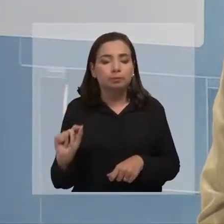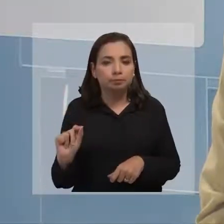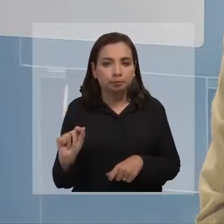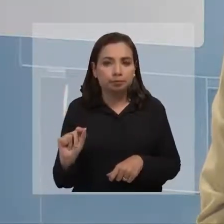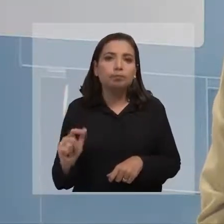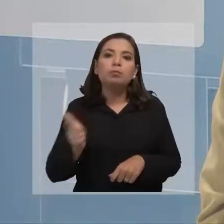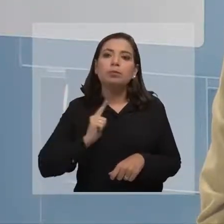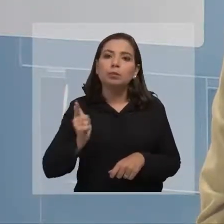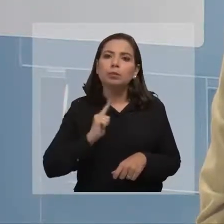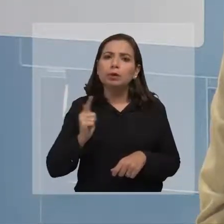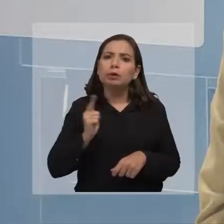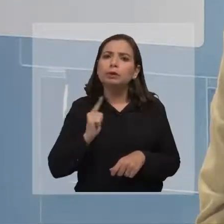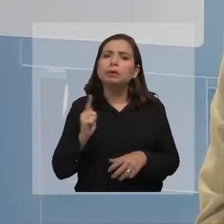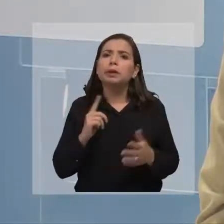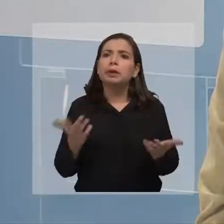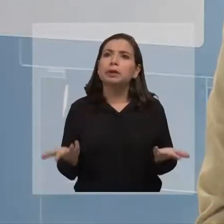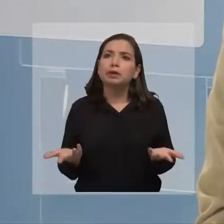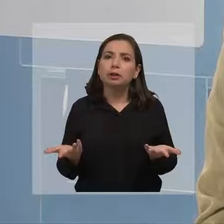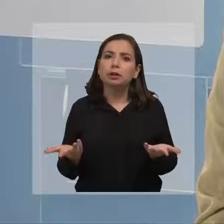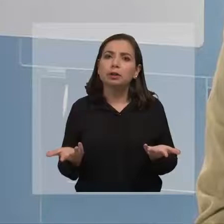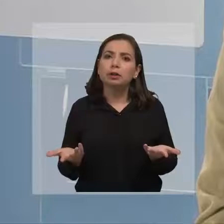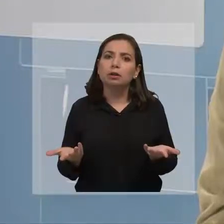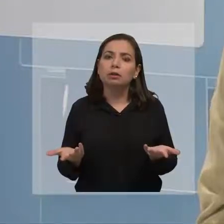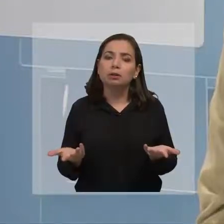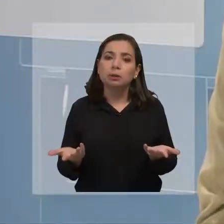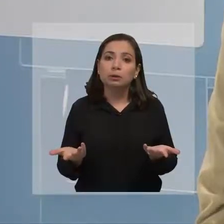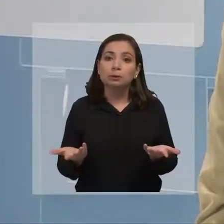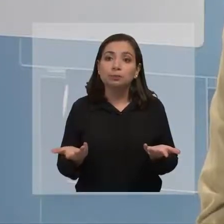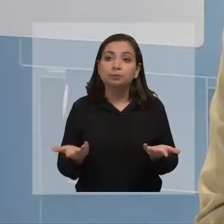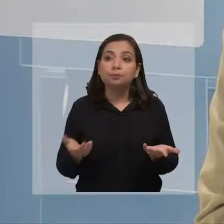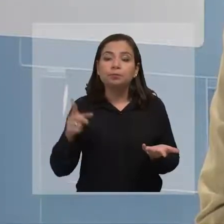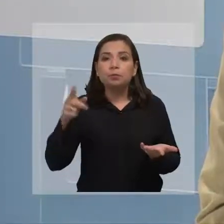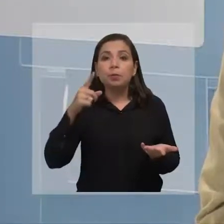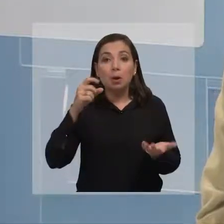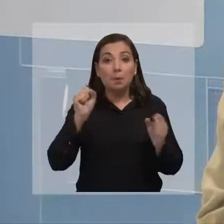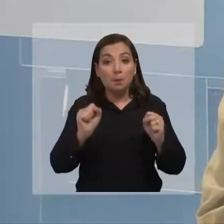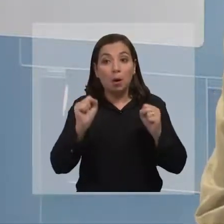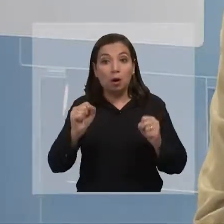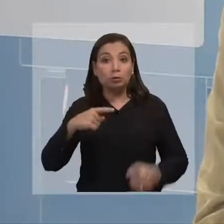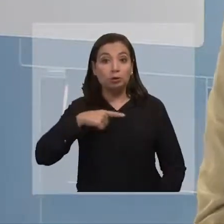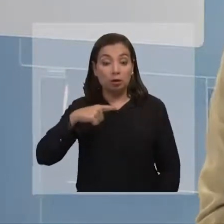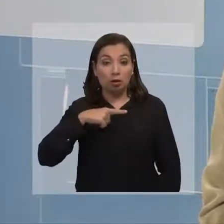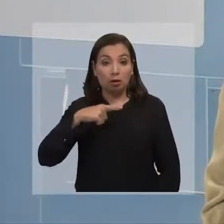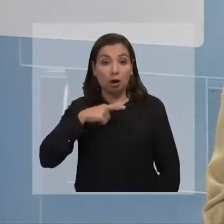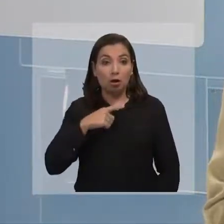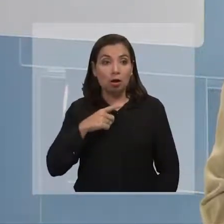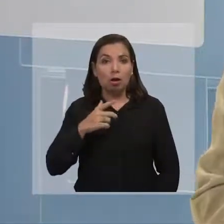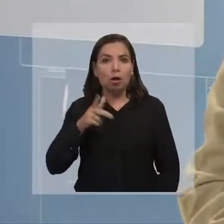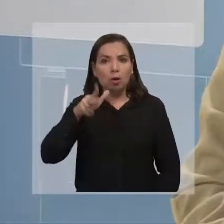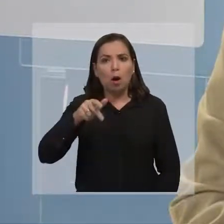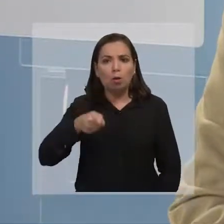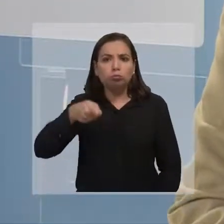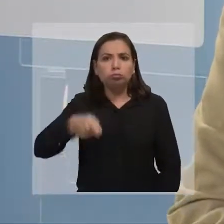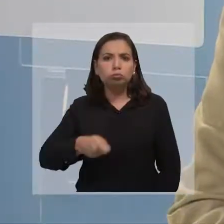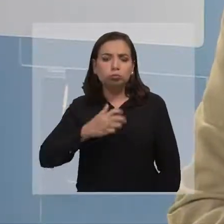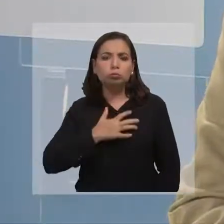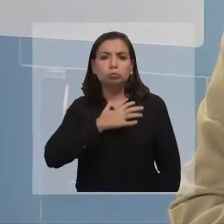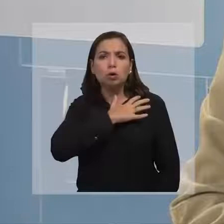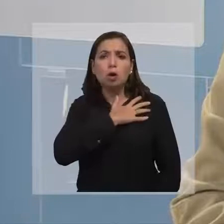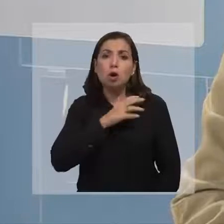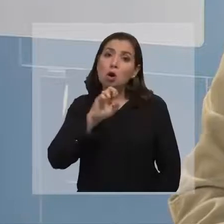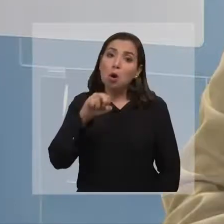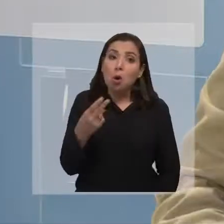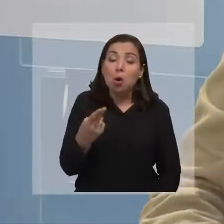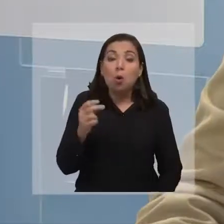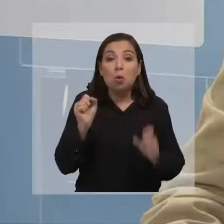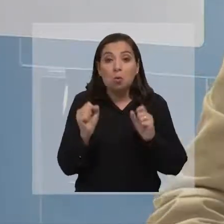de não vou dizer uma possível intervenção, mas se fala em intervenção não como possível, mas como